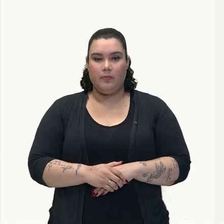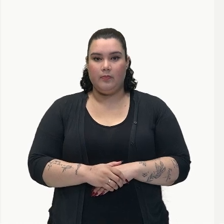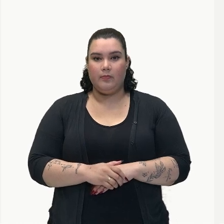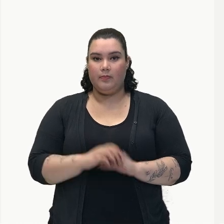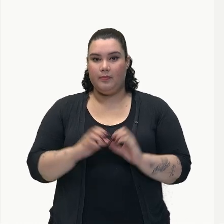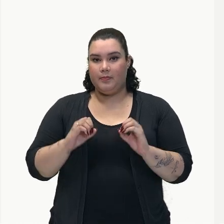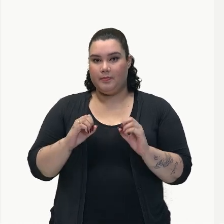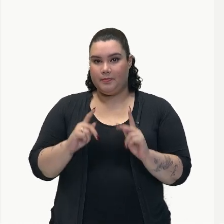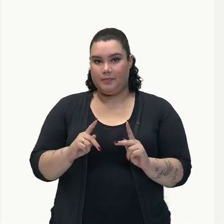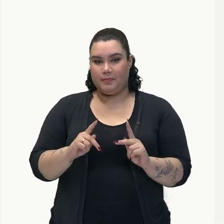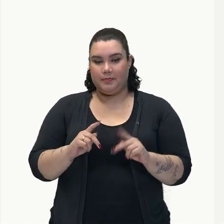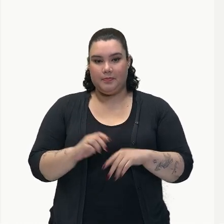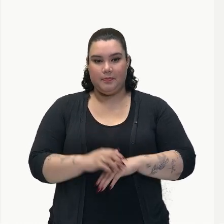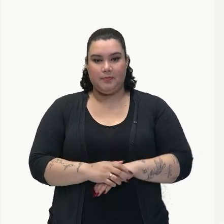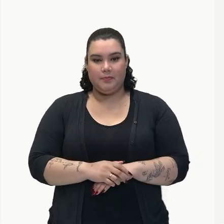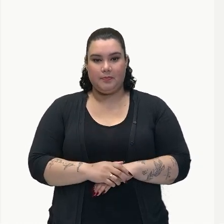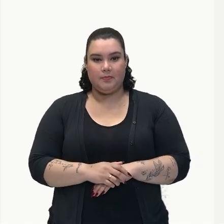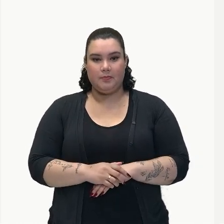ok?